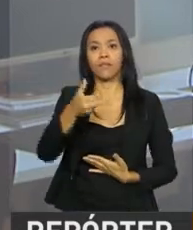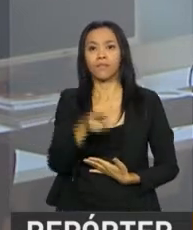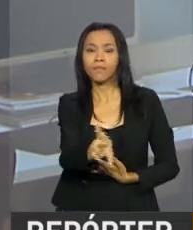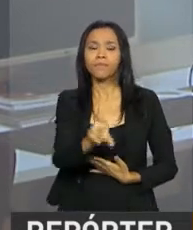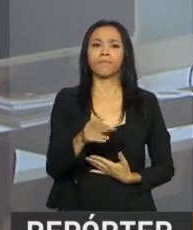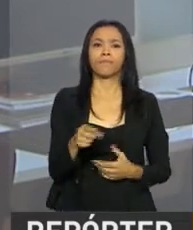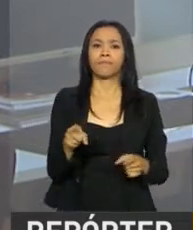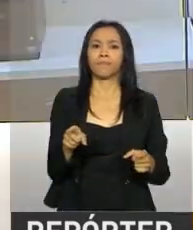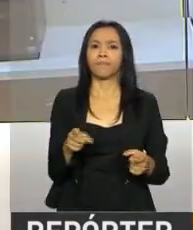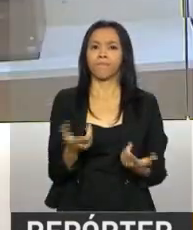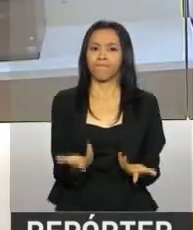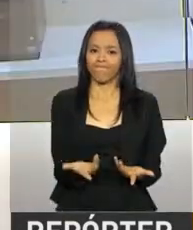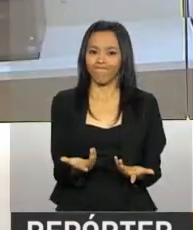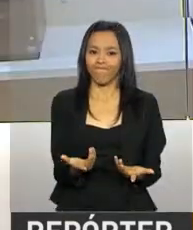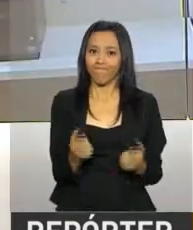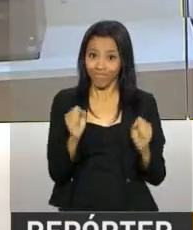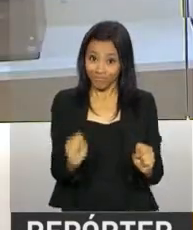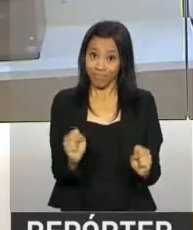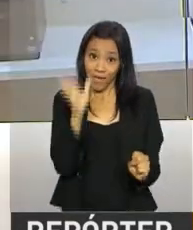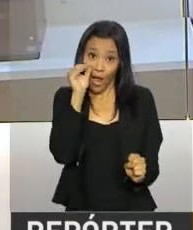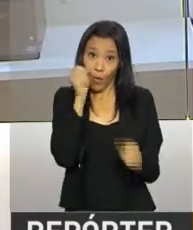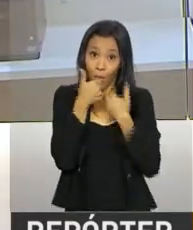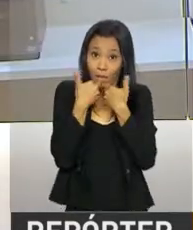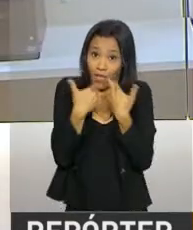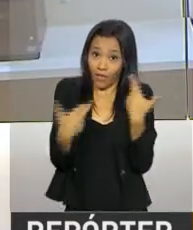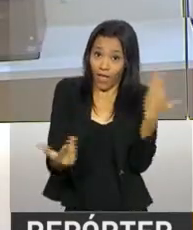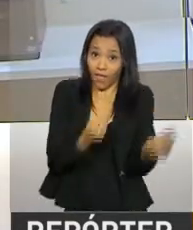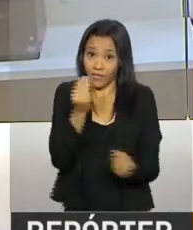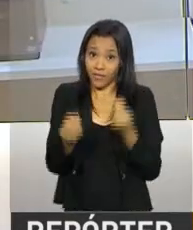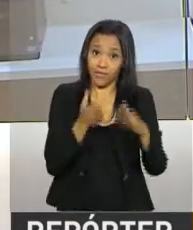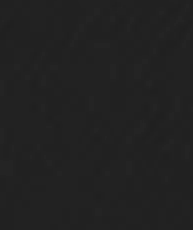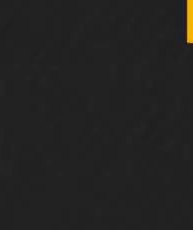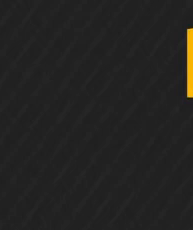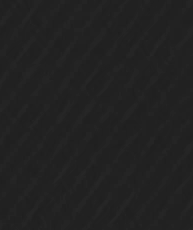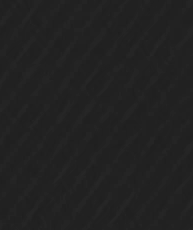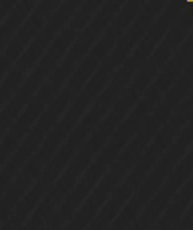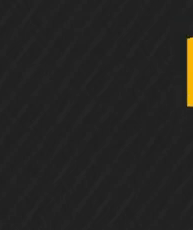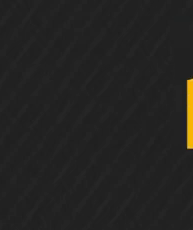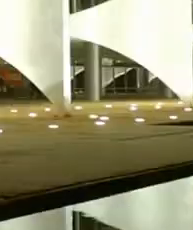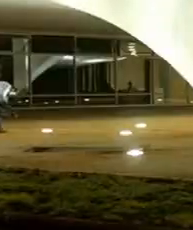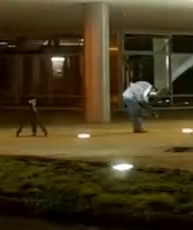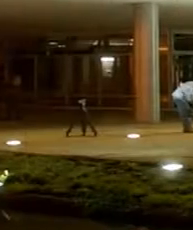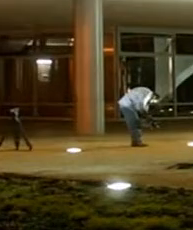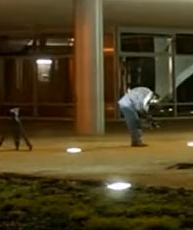nbr você pode acompanhar também as novidades em nossas redes sociais